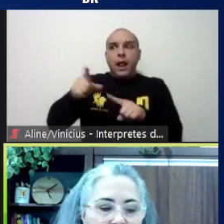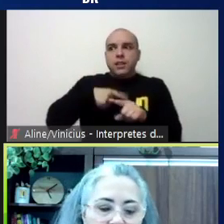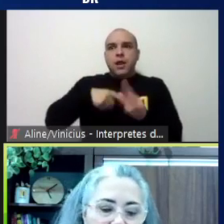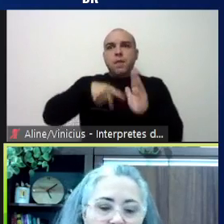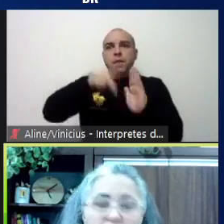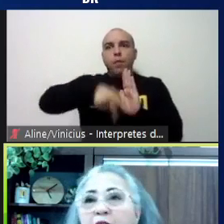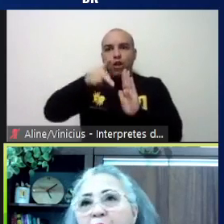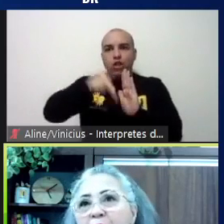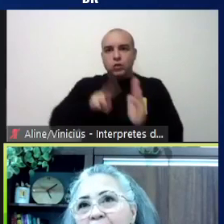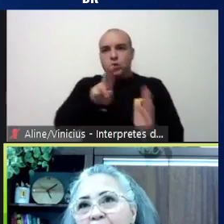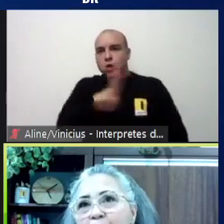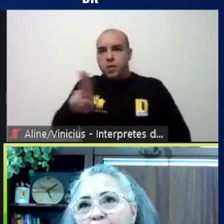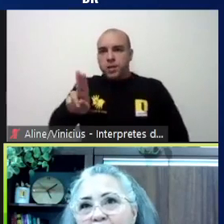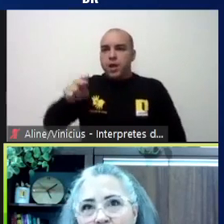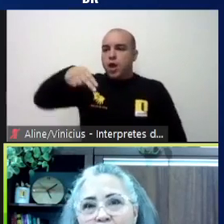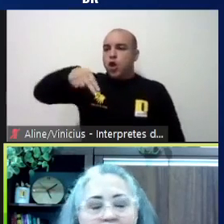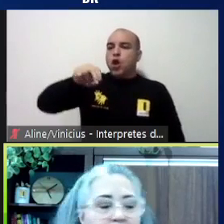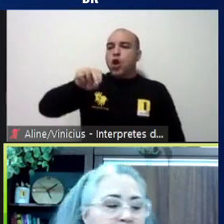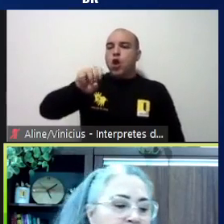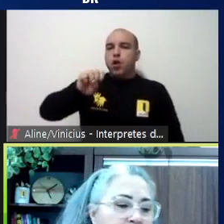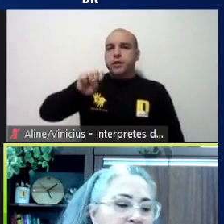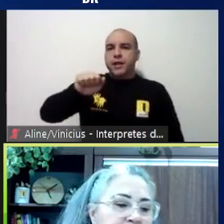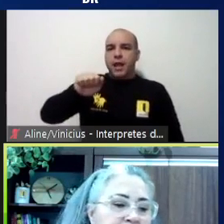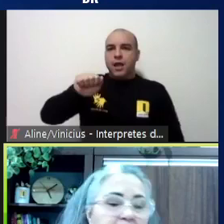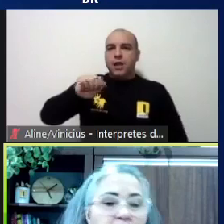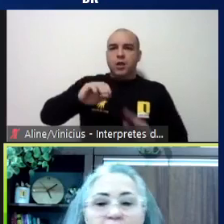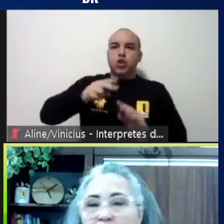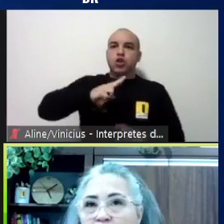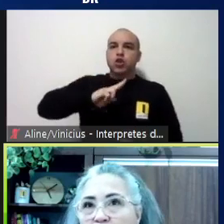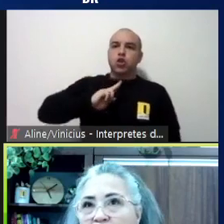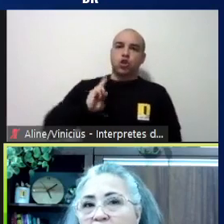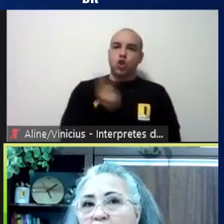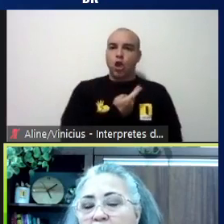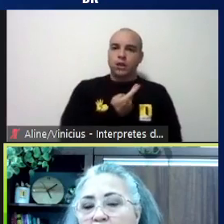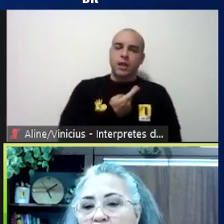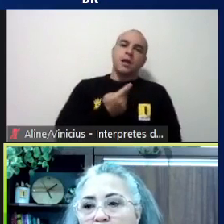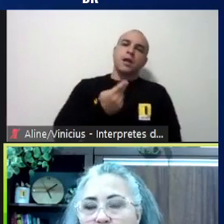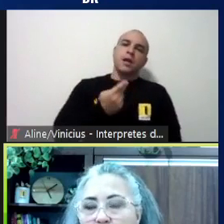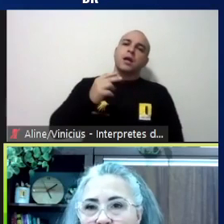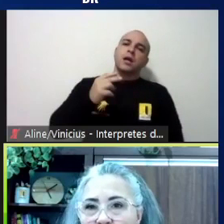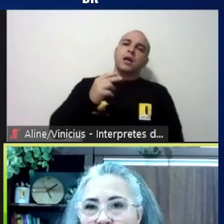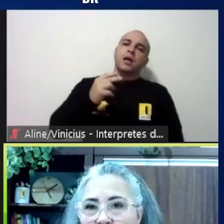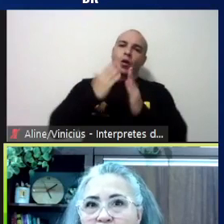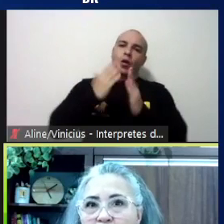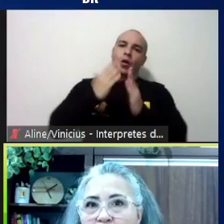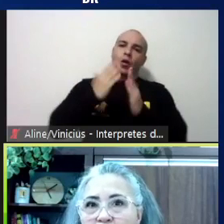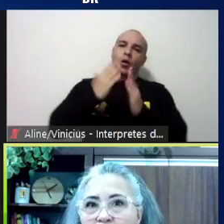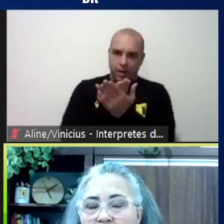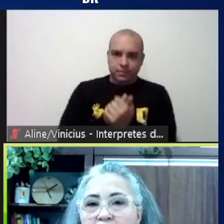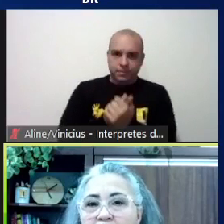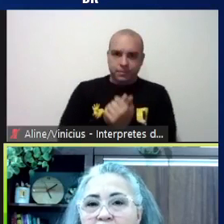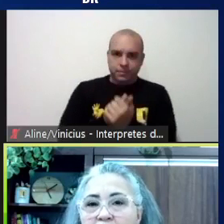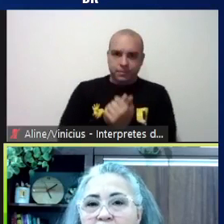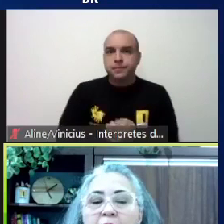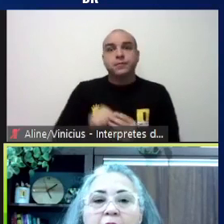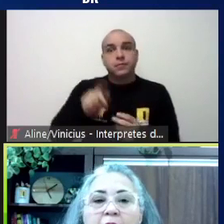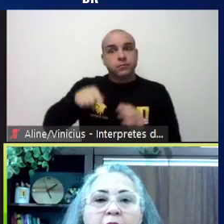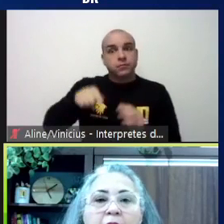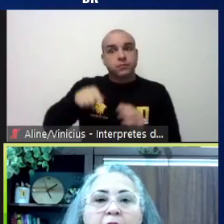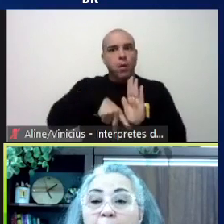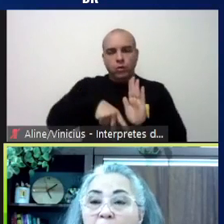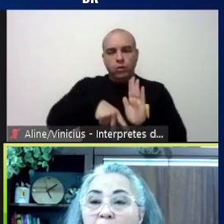sobre... A gente não teve muito tempo, né? Mas na educação inclusiva, a Unileu tem um projeto de referência, que